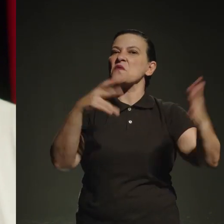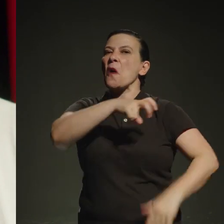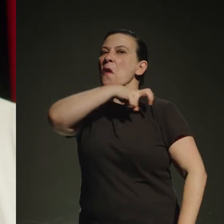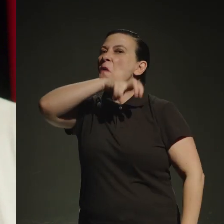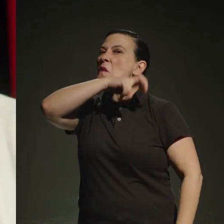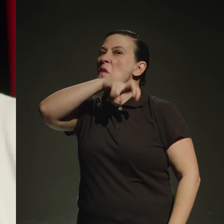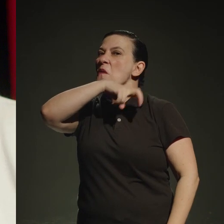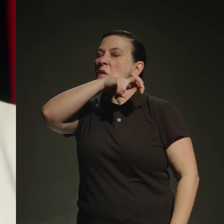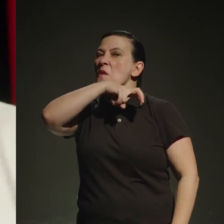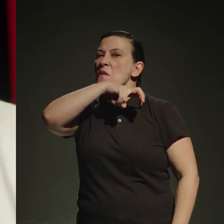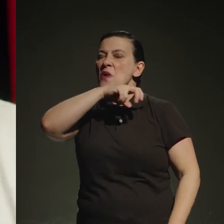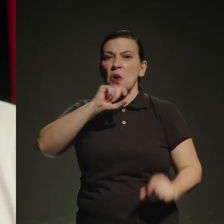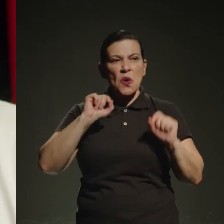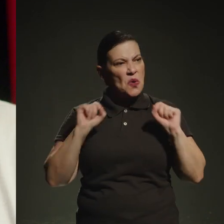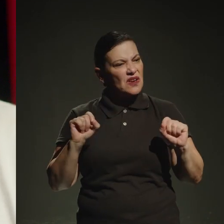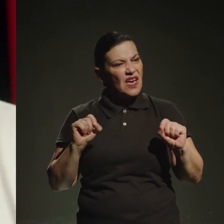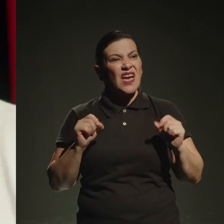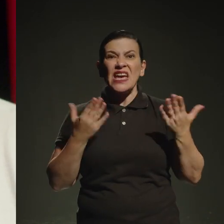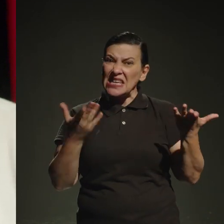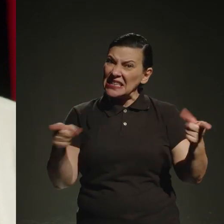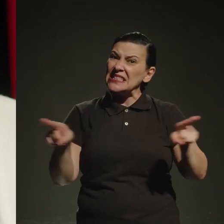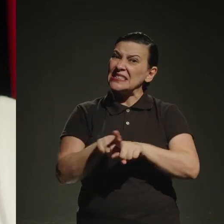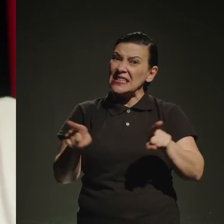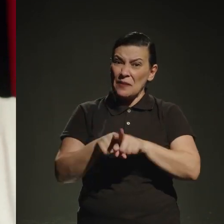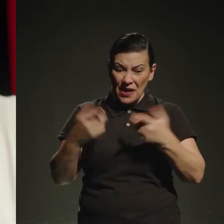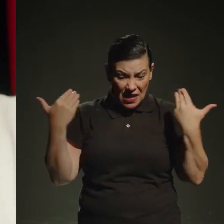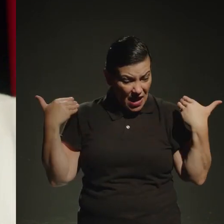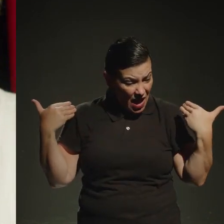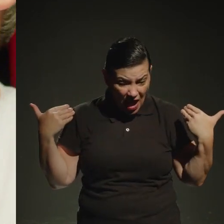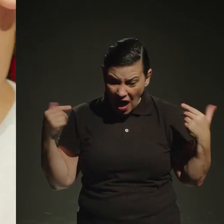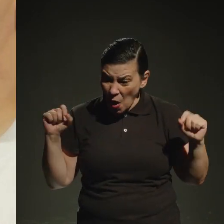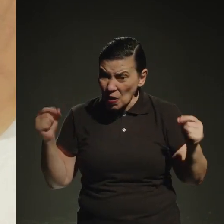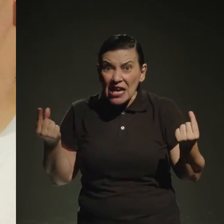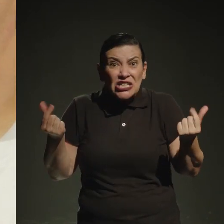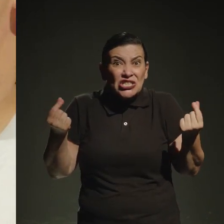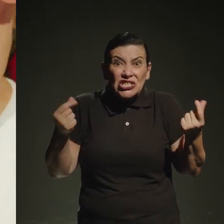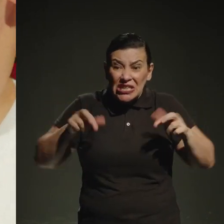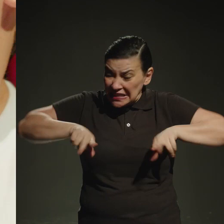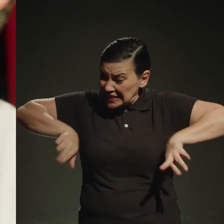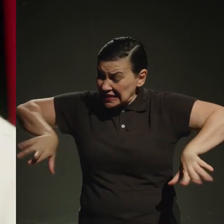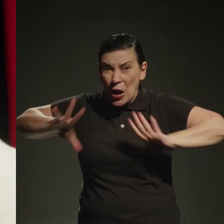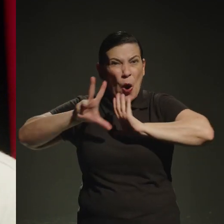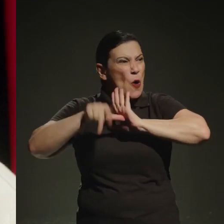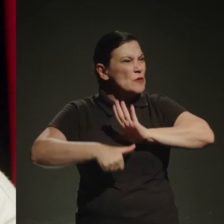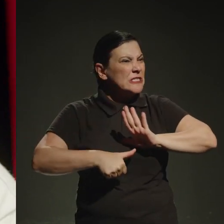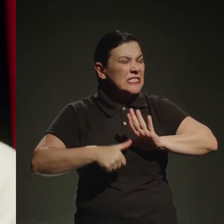Conho, ainda por cima o bofe levou-me os últimos tostões? Volta aqui, pivete! Me